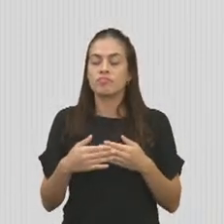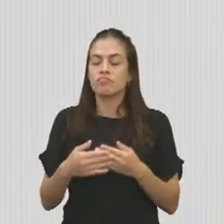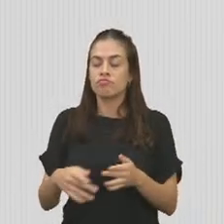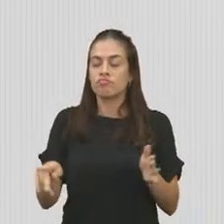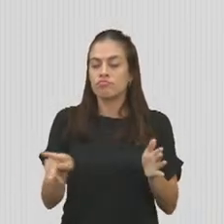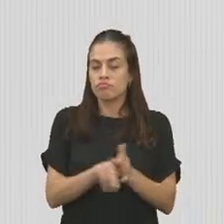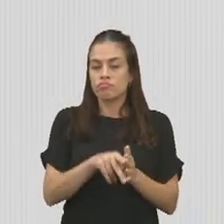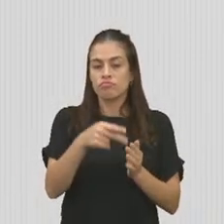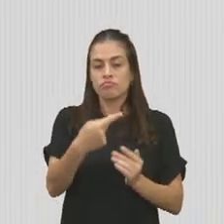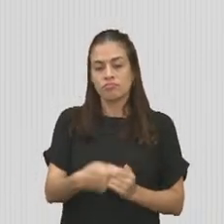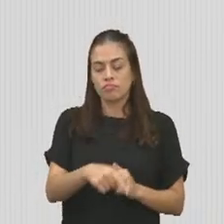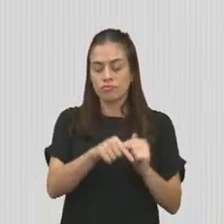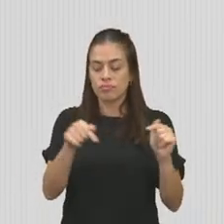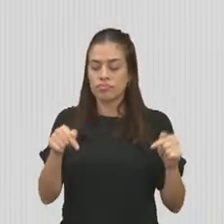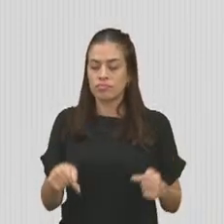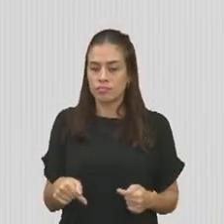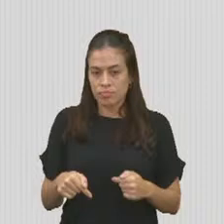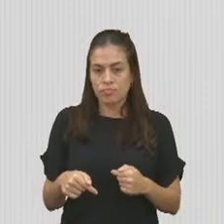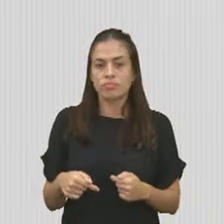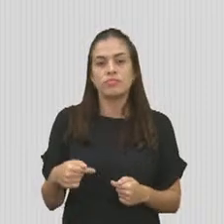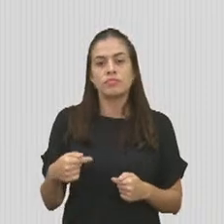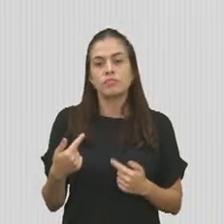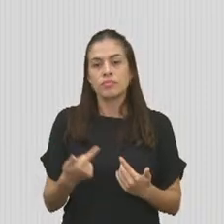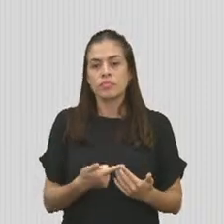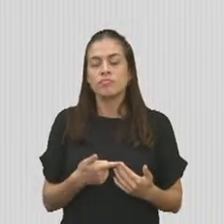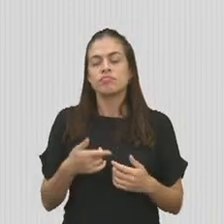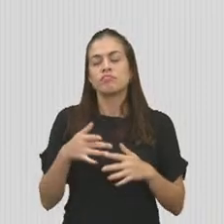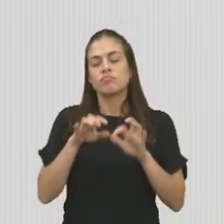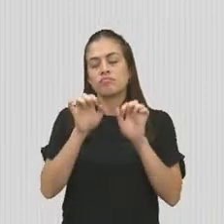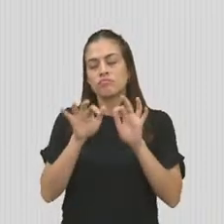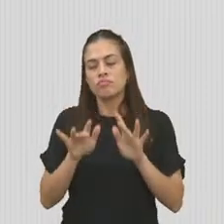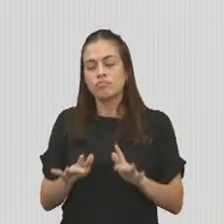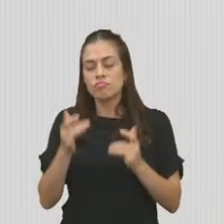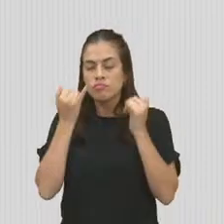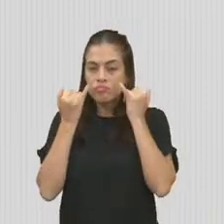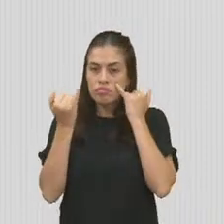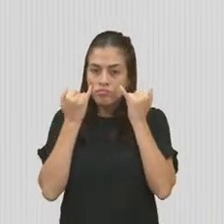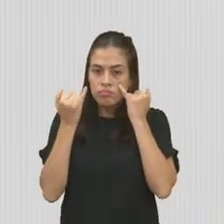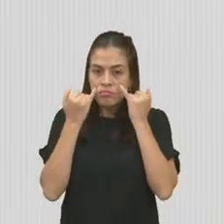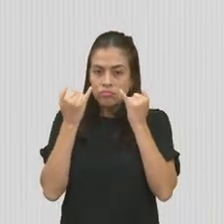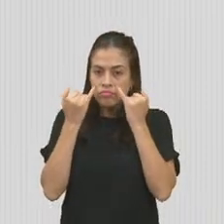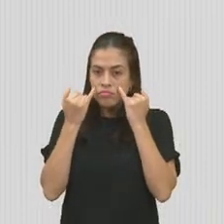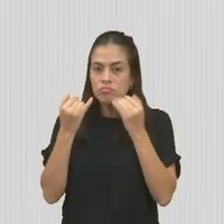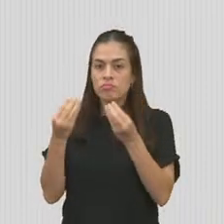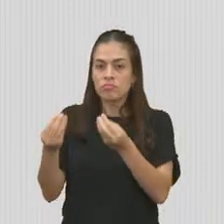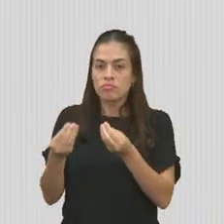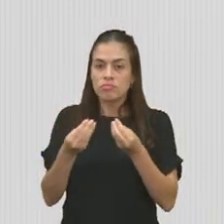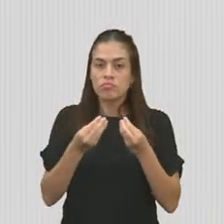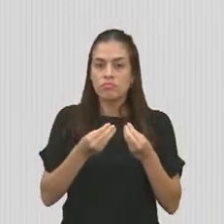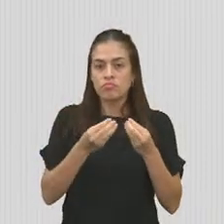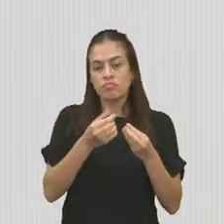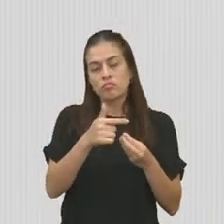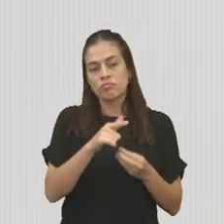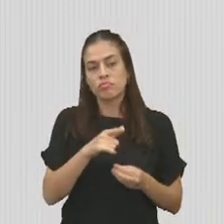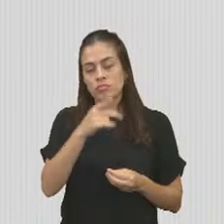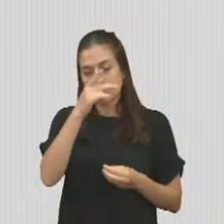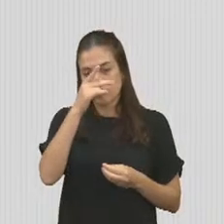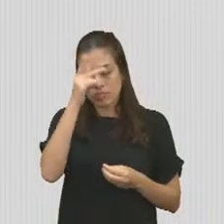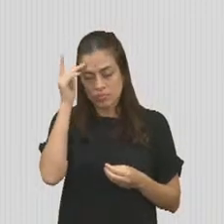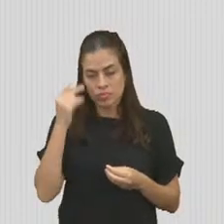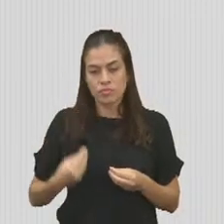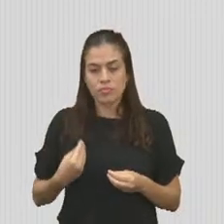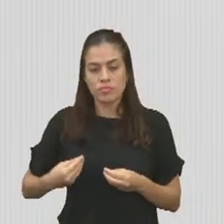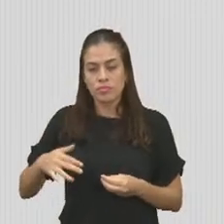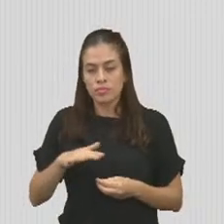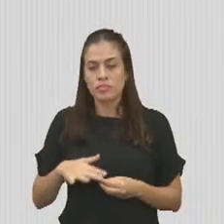da Renovação. A gente só trabalha alicerçado em dados e informações que foram trazidos pela gente ou pelos munícipes, ou